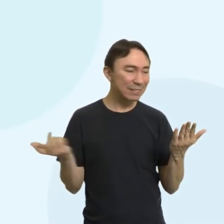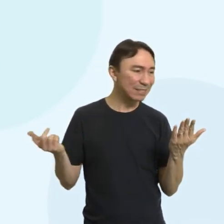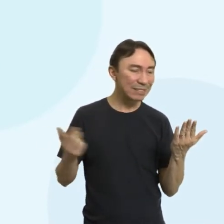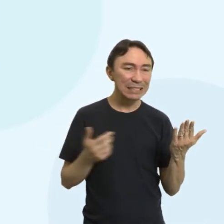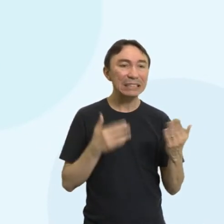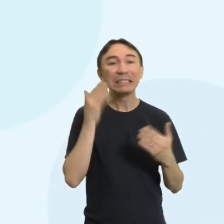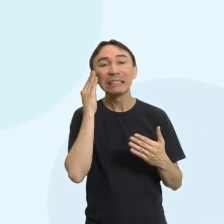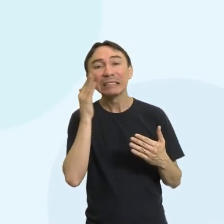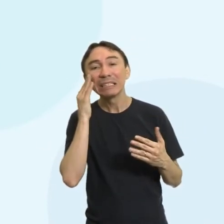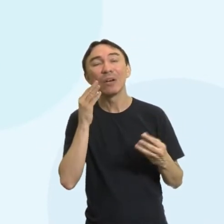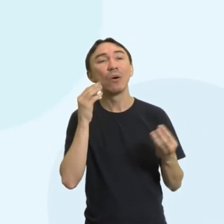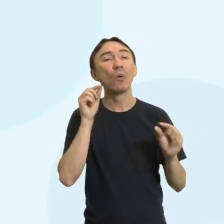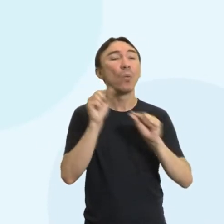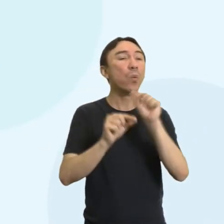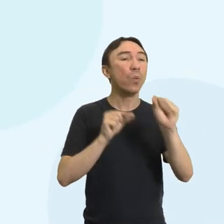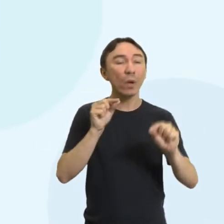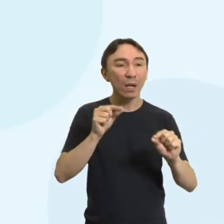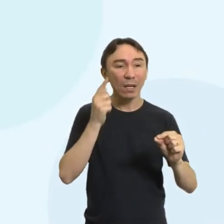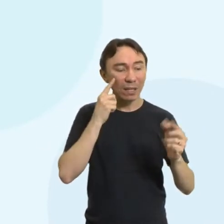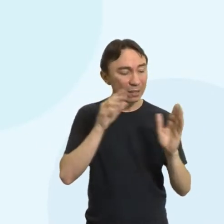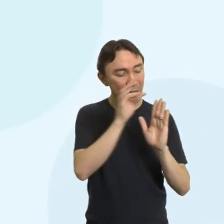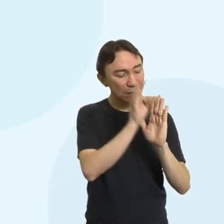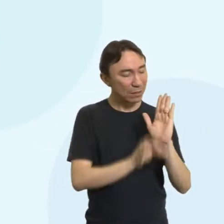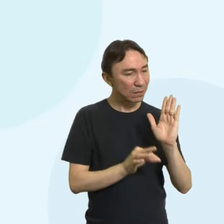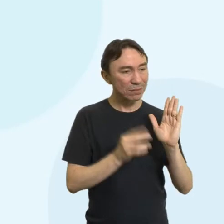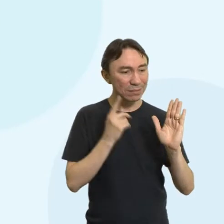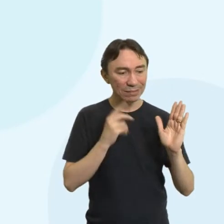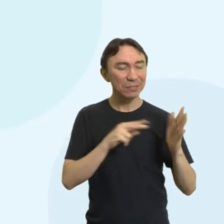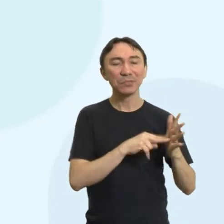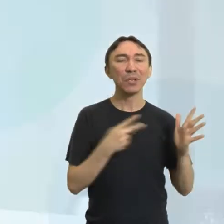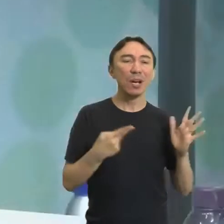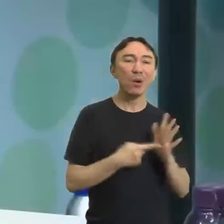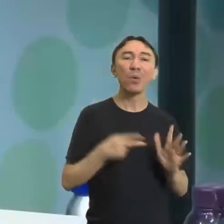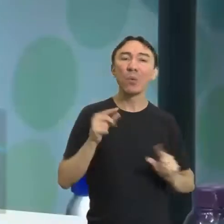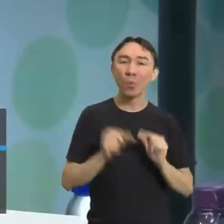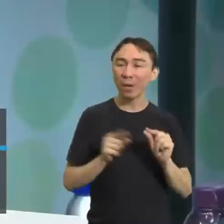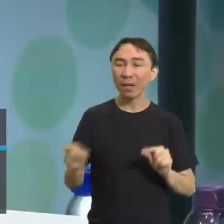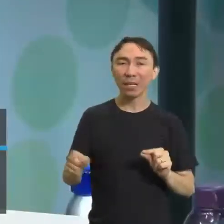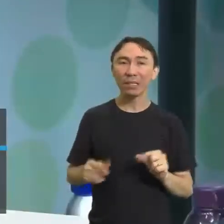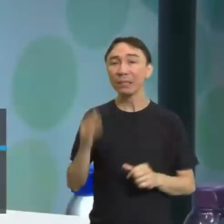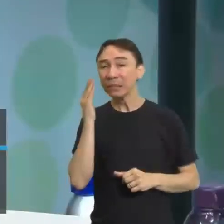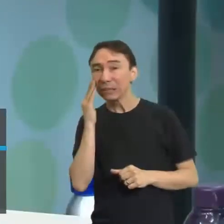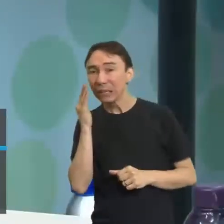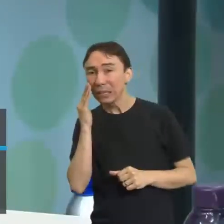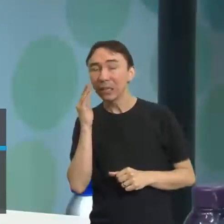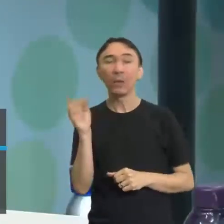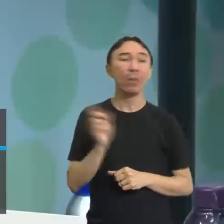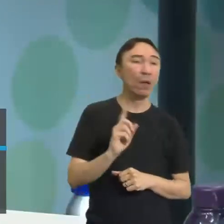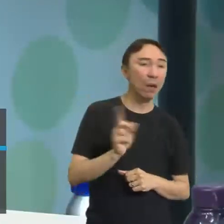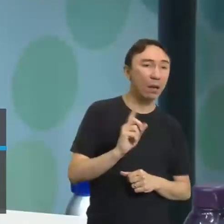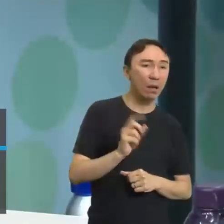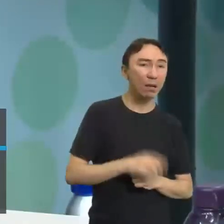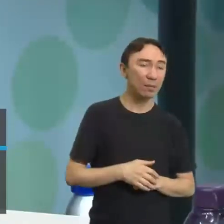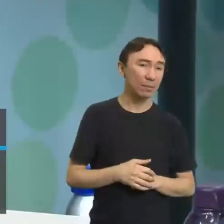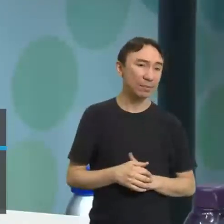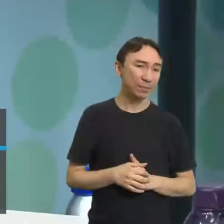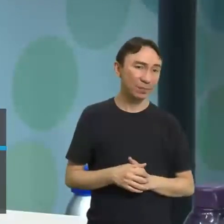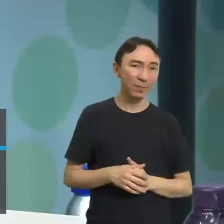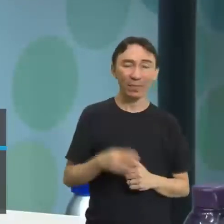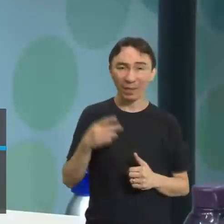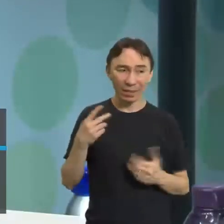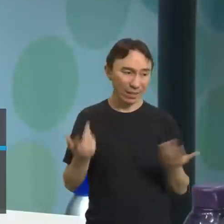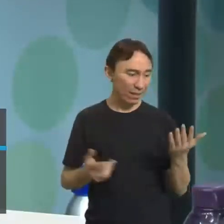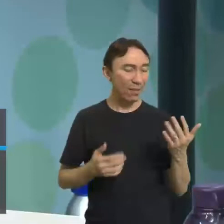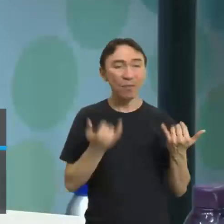de sentidos desse texto? Será que ele inferiu uma certa